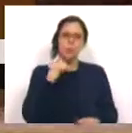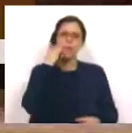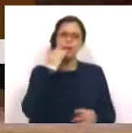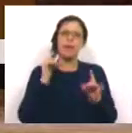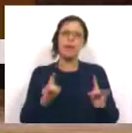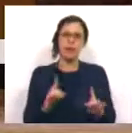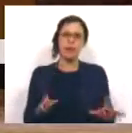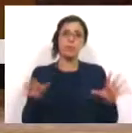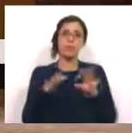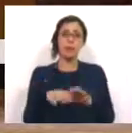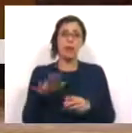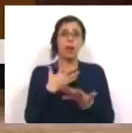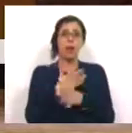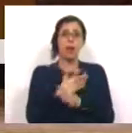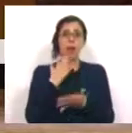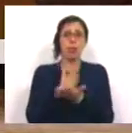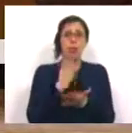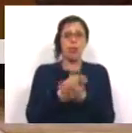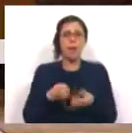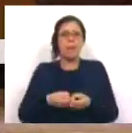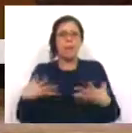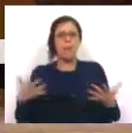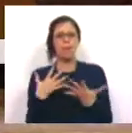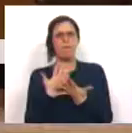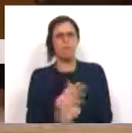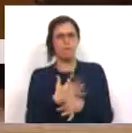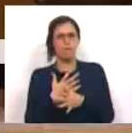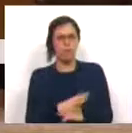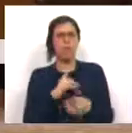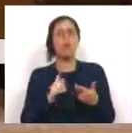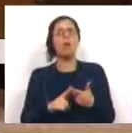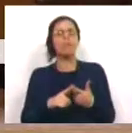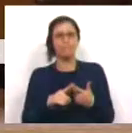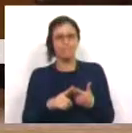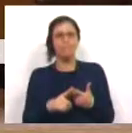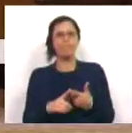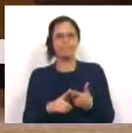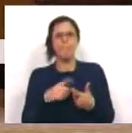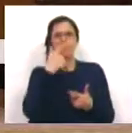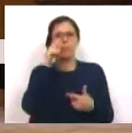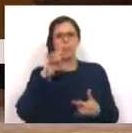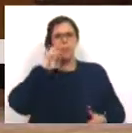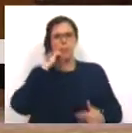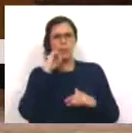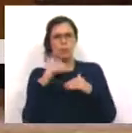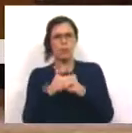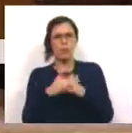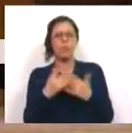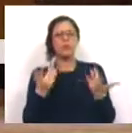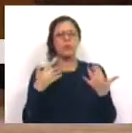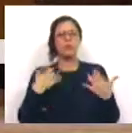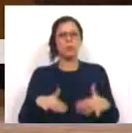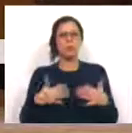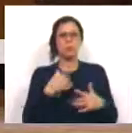graves no que respeita à área ardida, à propagação dos fogos florestais, à vitimização de vidas humanas, aspecto que